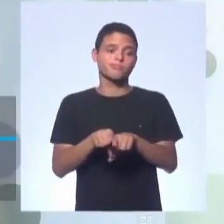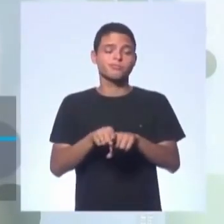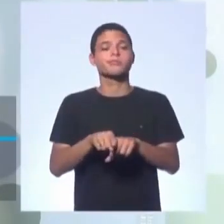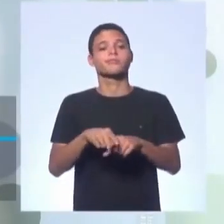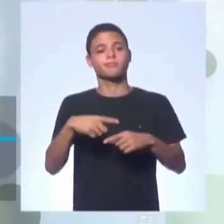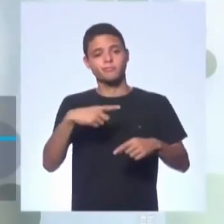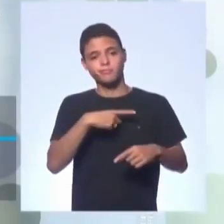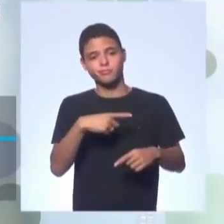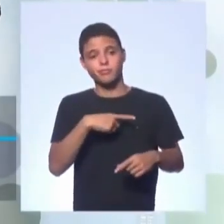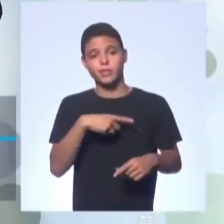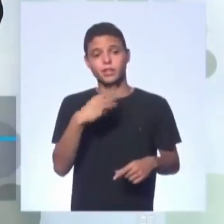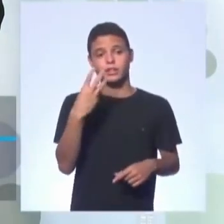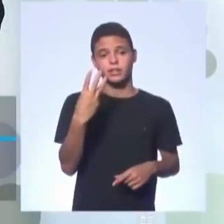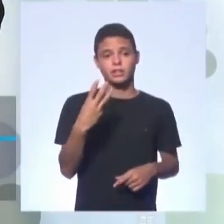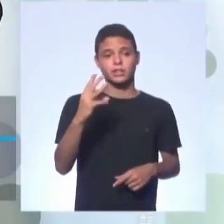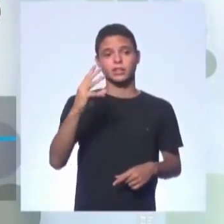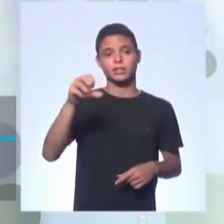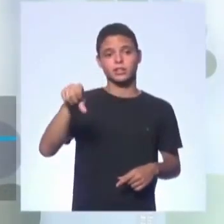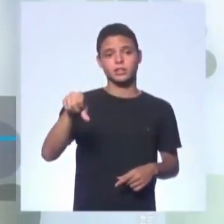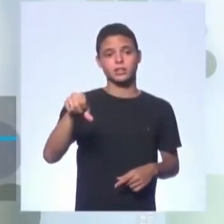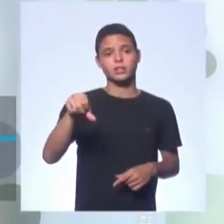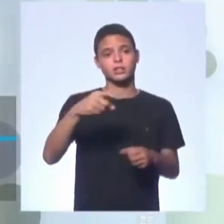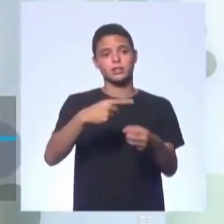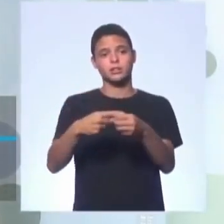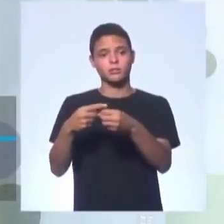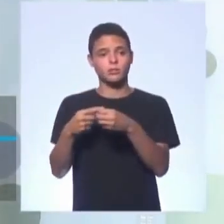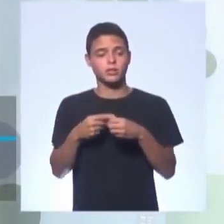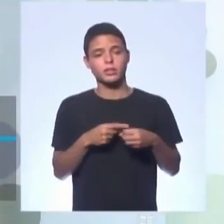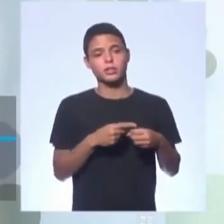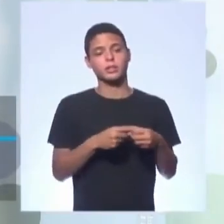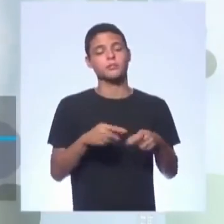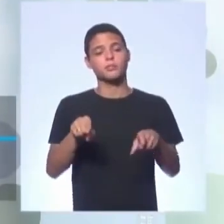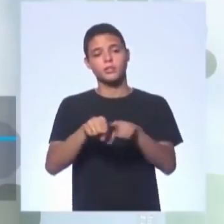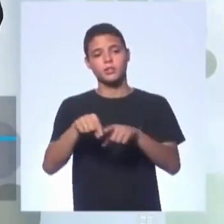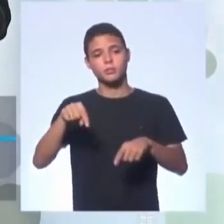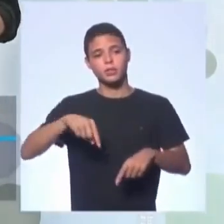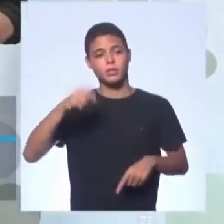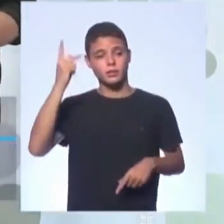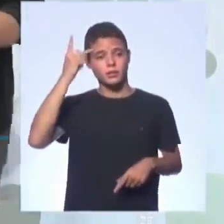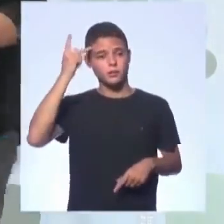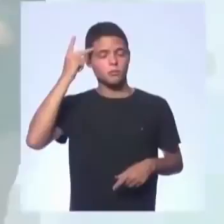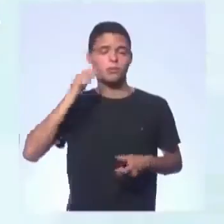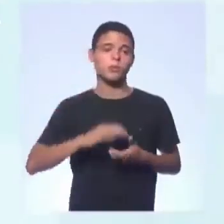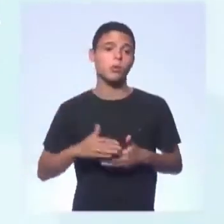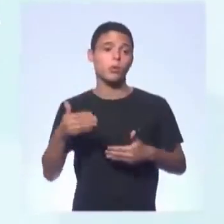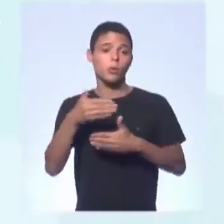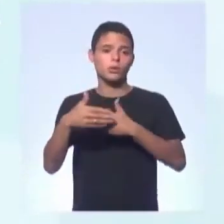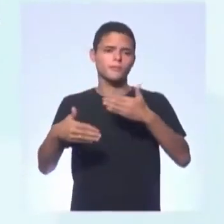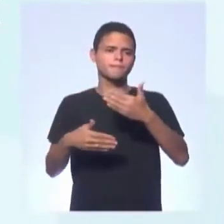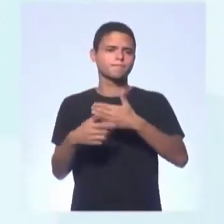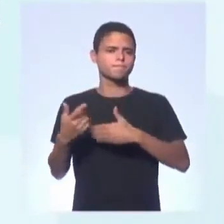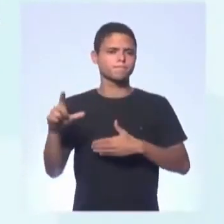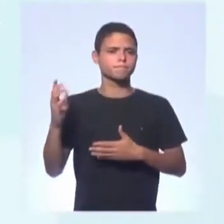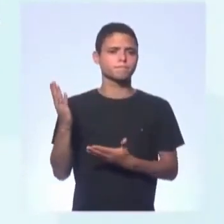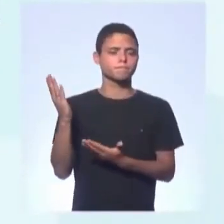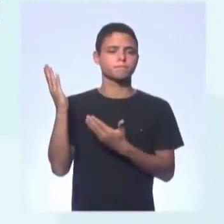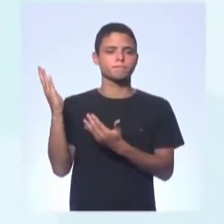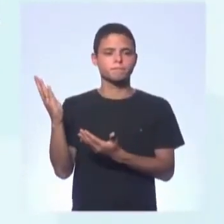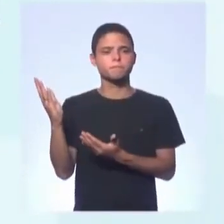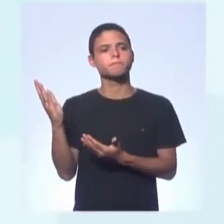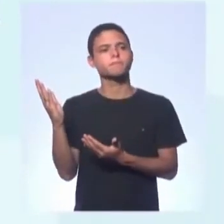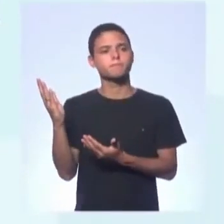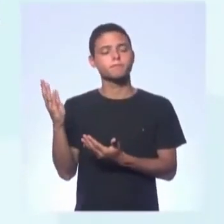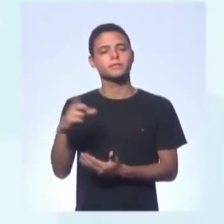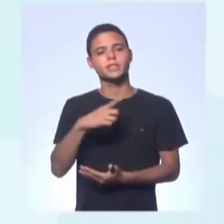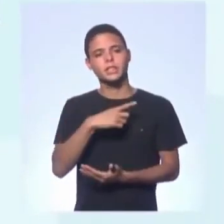aí 39 municípios, incluindo, né, São Paulo. Vamos lá para a próxima tela. Aí nós temos aí na próxima tela